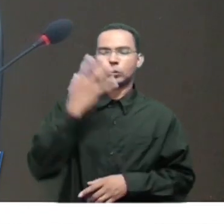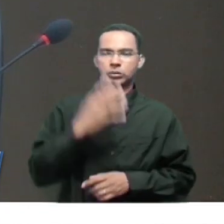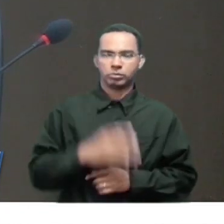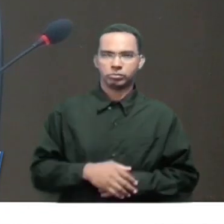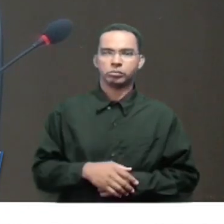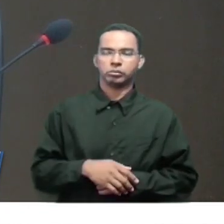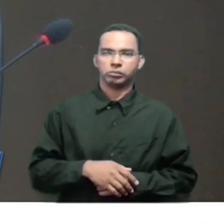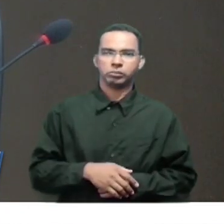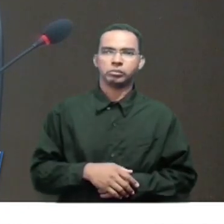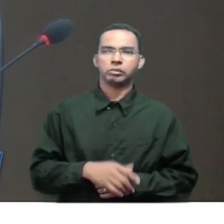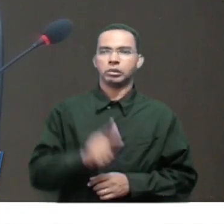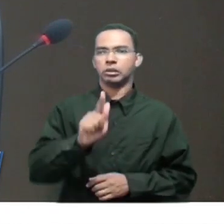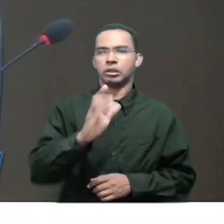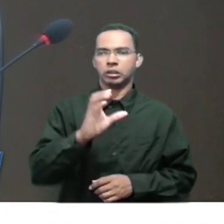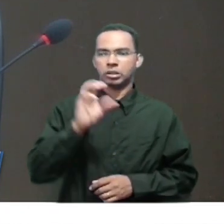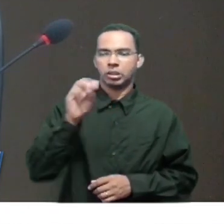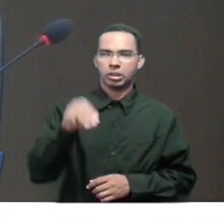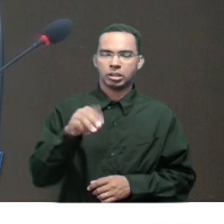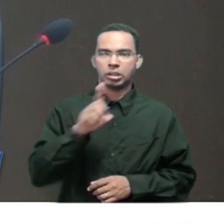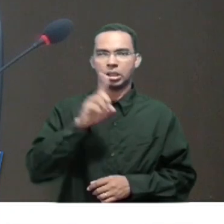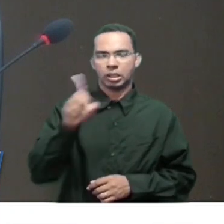pelo guarda